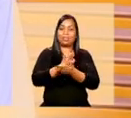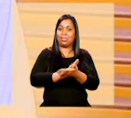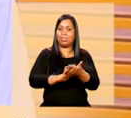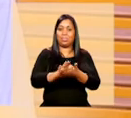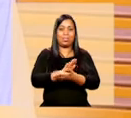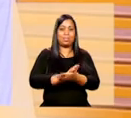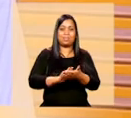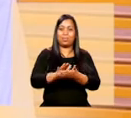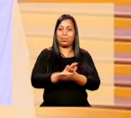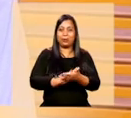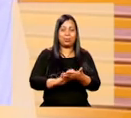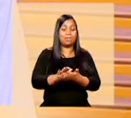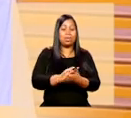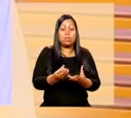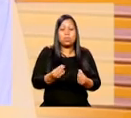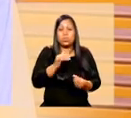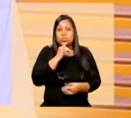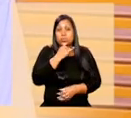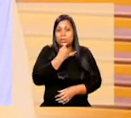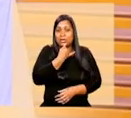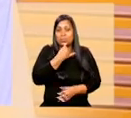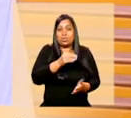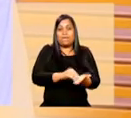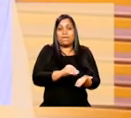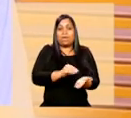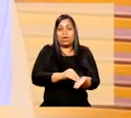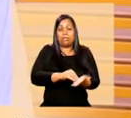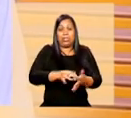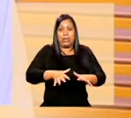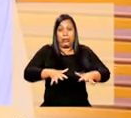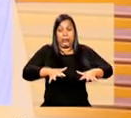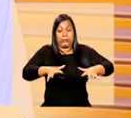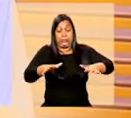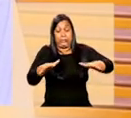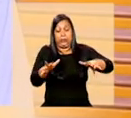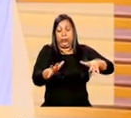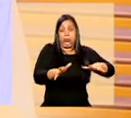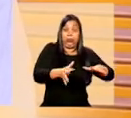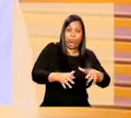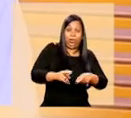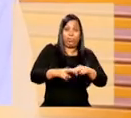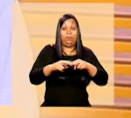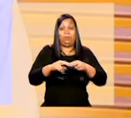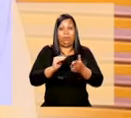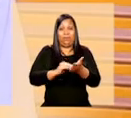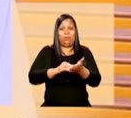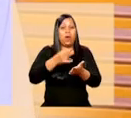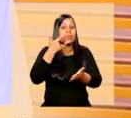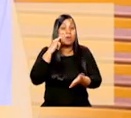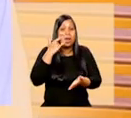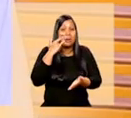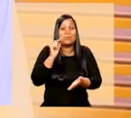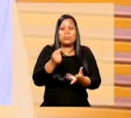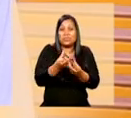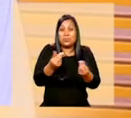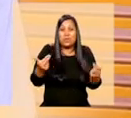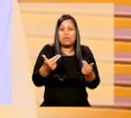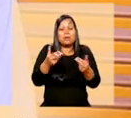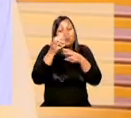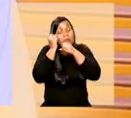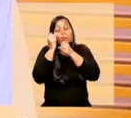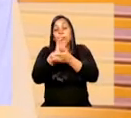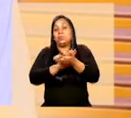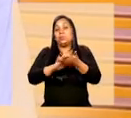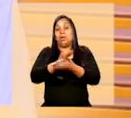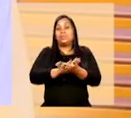noites sem dormir. Porque claro. A abstinência é muito triste. Da tremedeira, da uma série de coisas que faz com que você não